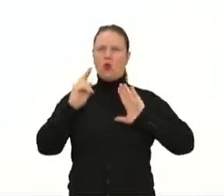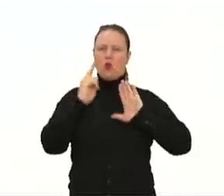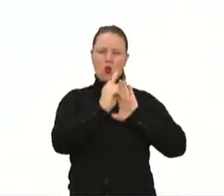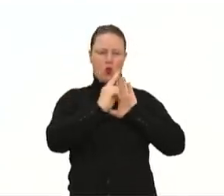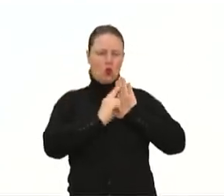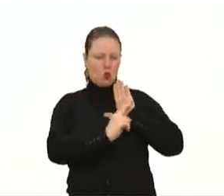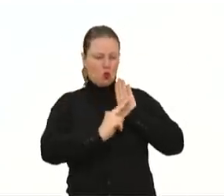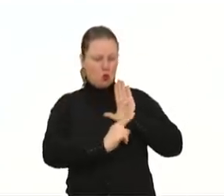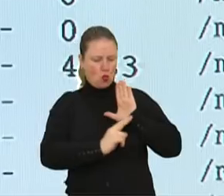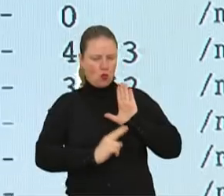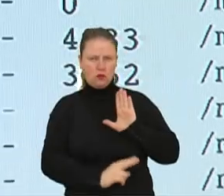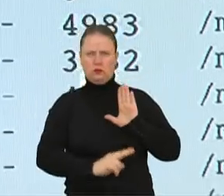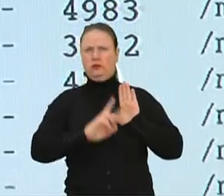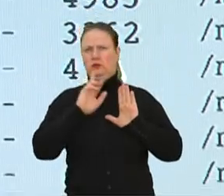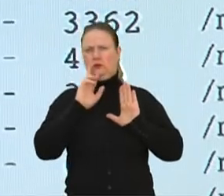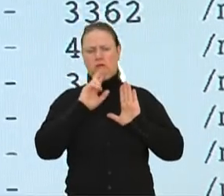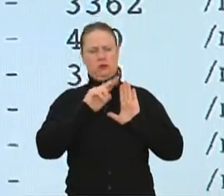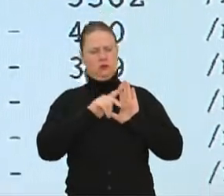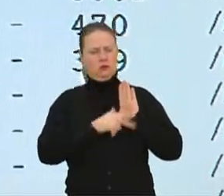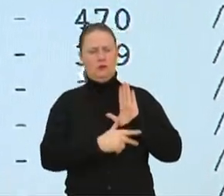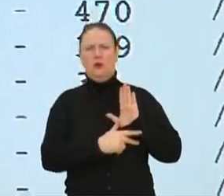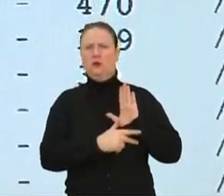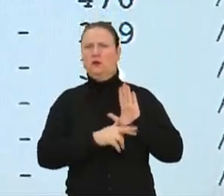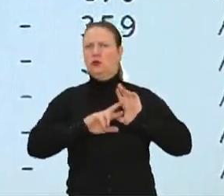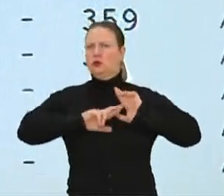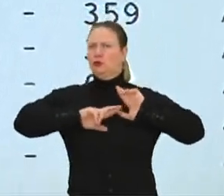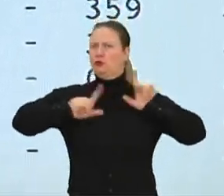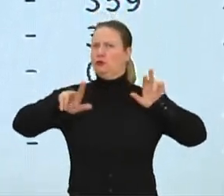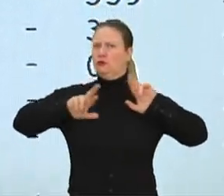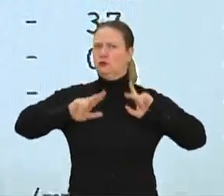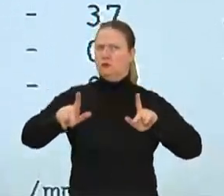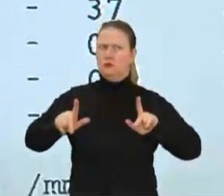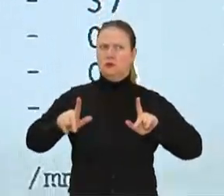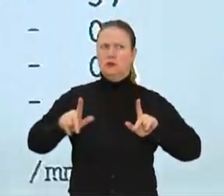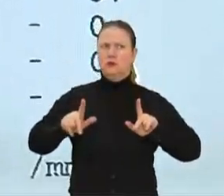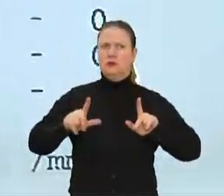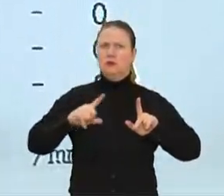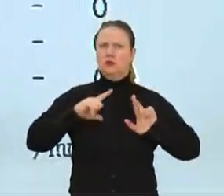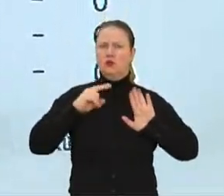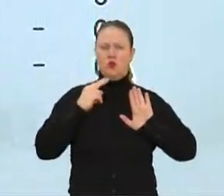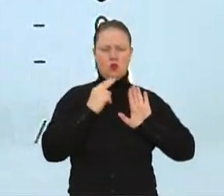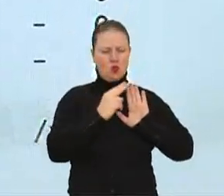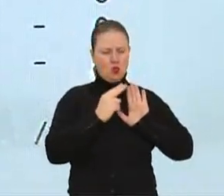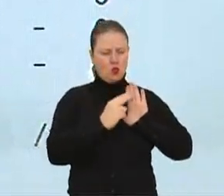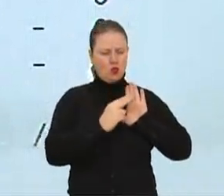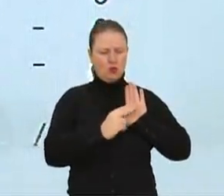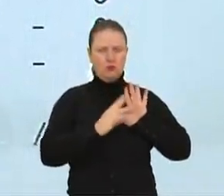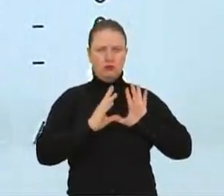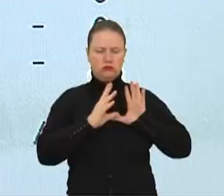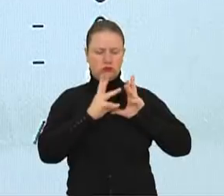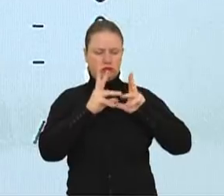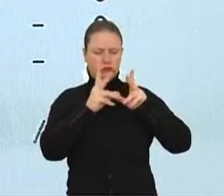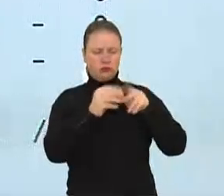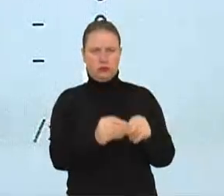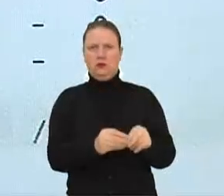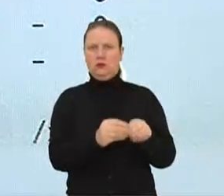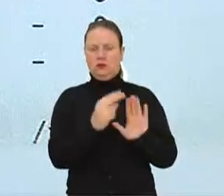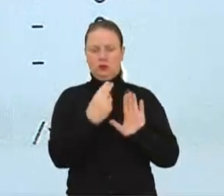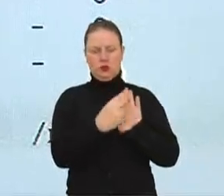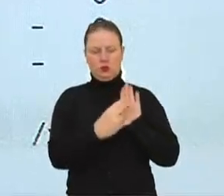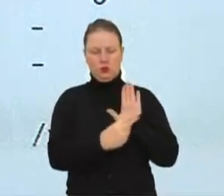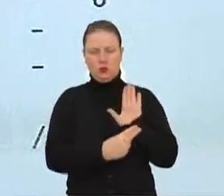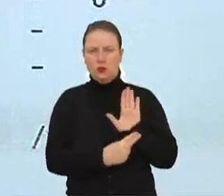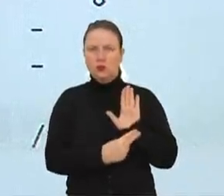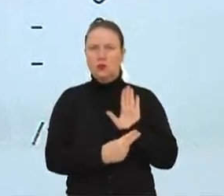Ó, neutrófilo, mielócito, linfócitos, monócitos, todos estes aqui